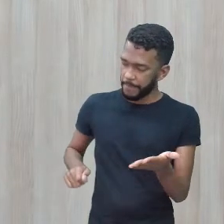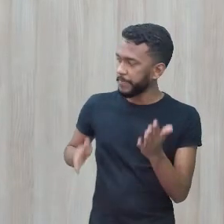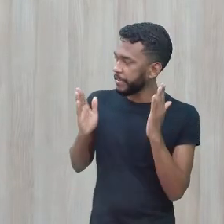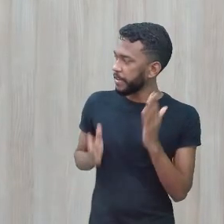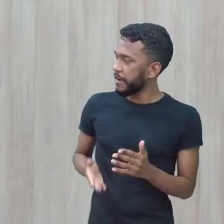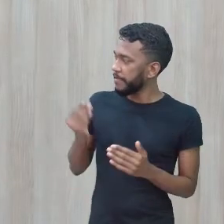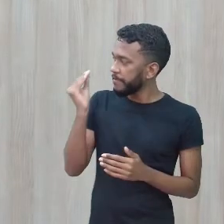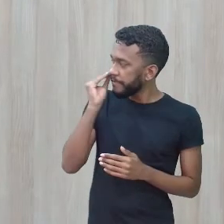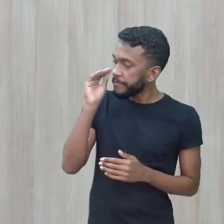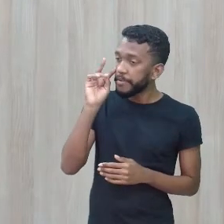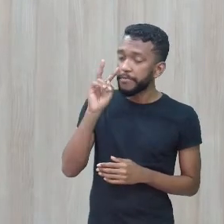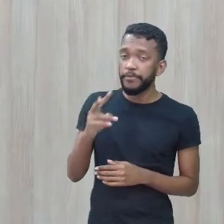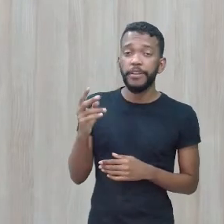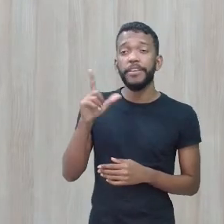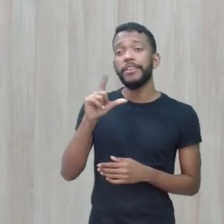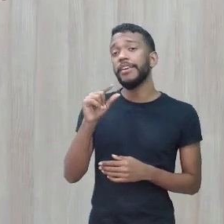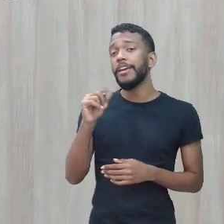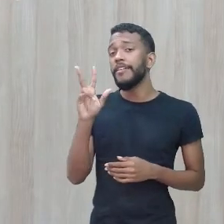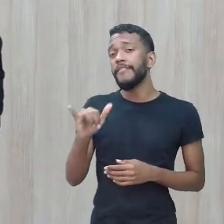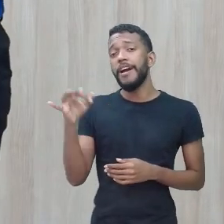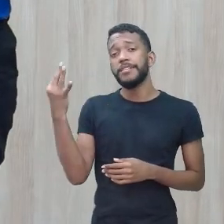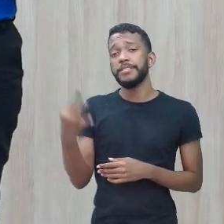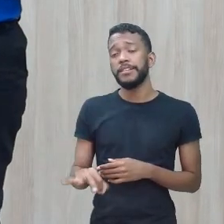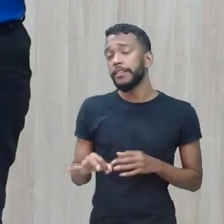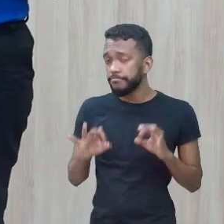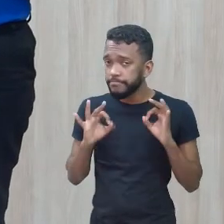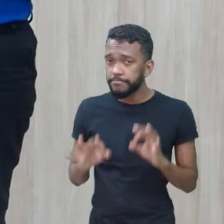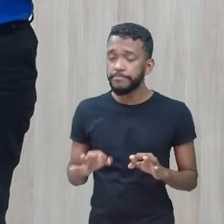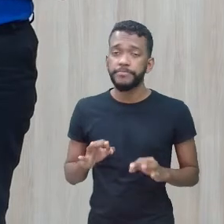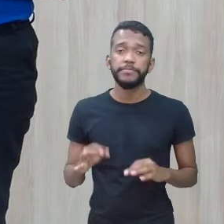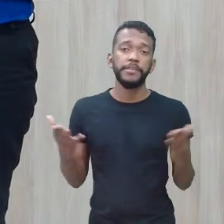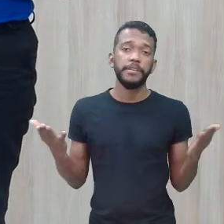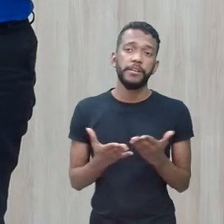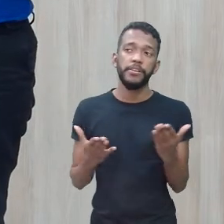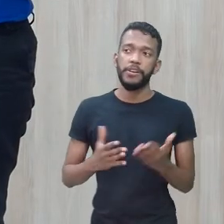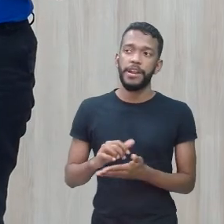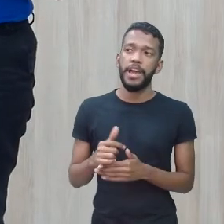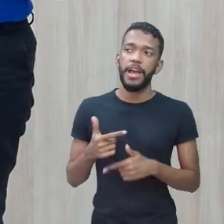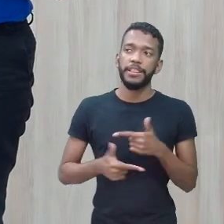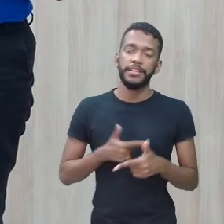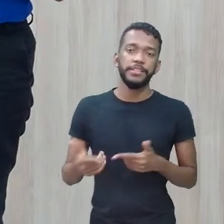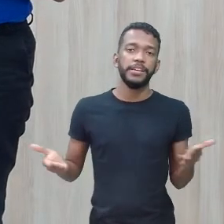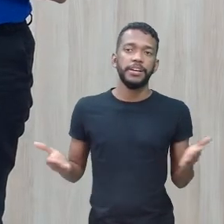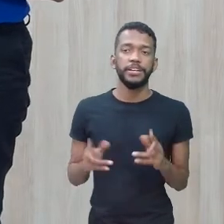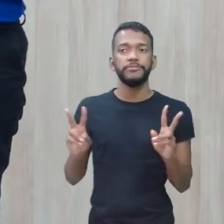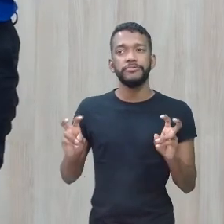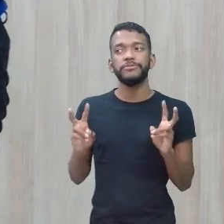vamos ver quem vai acertar direitinho essa atividade a partir